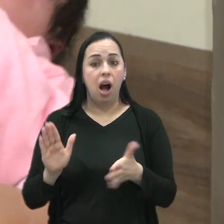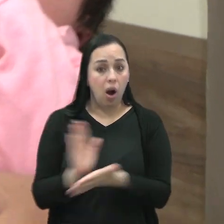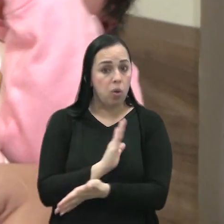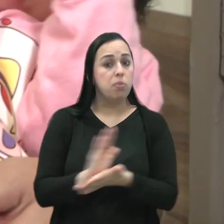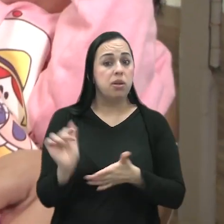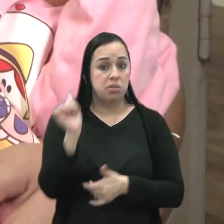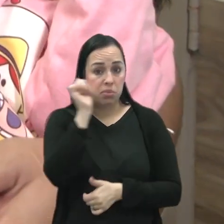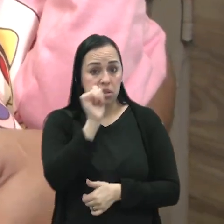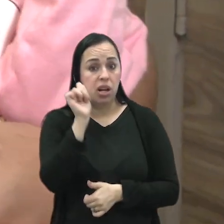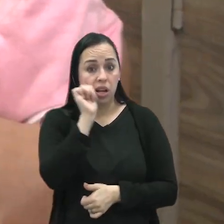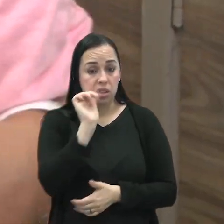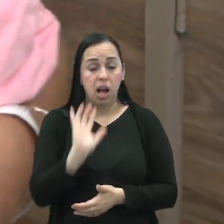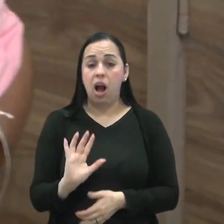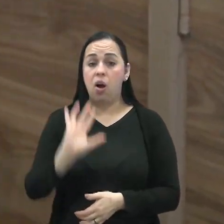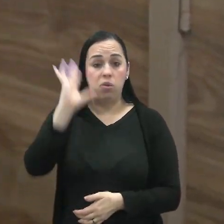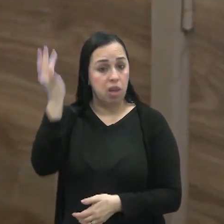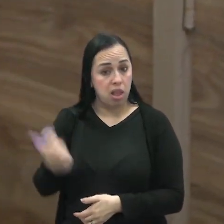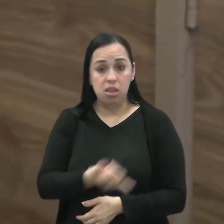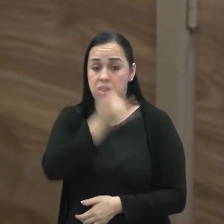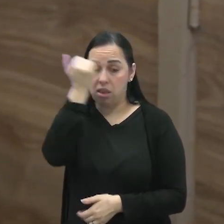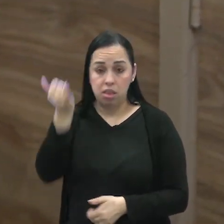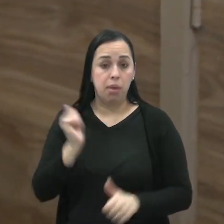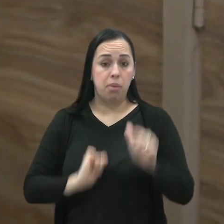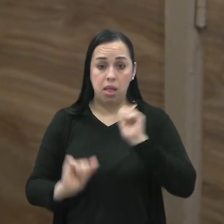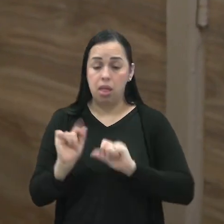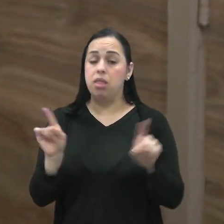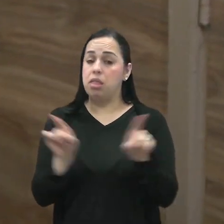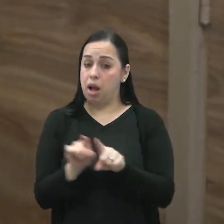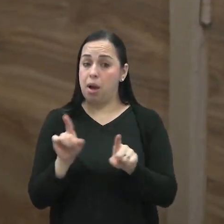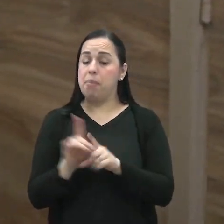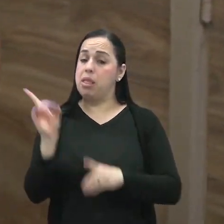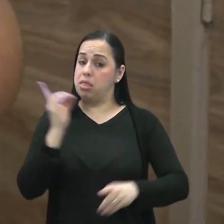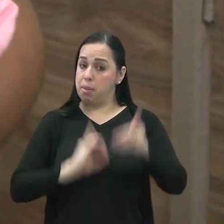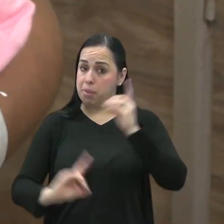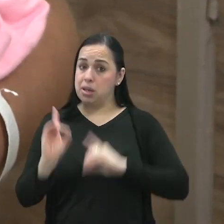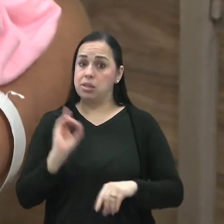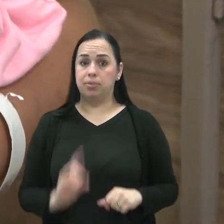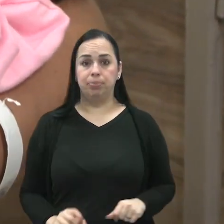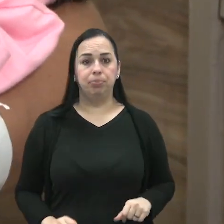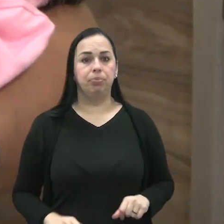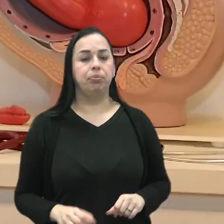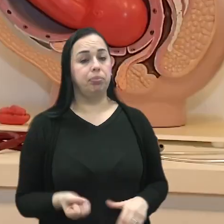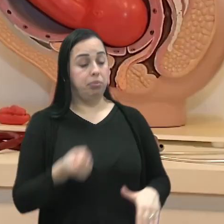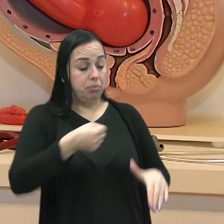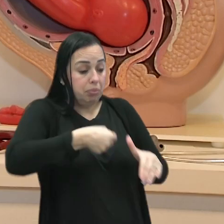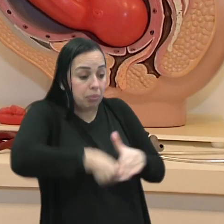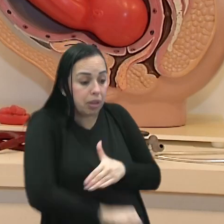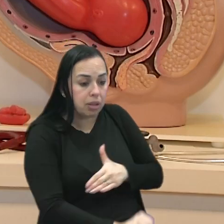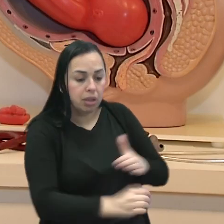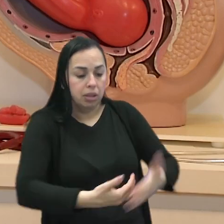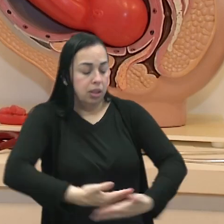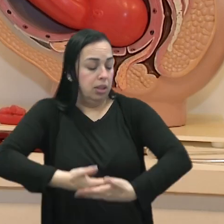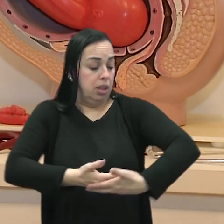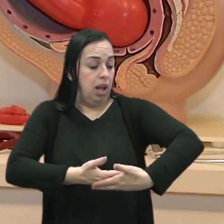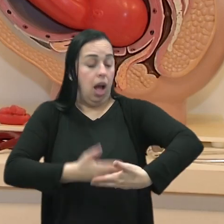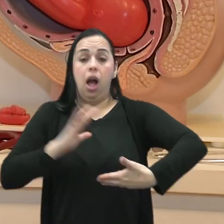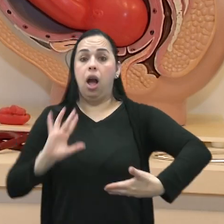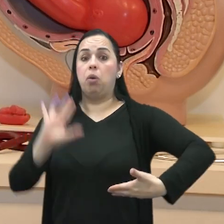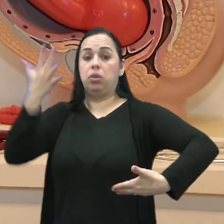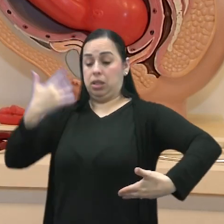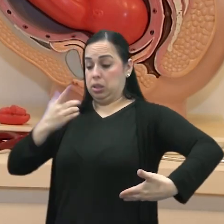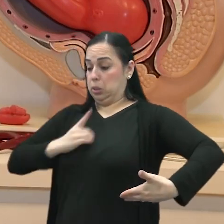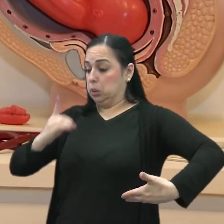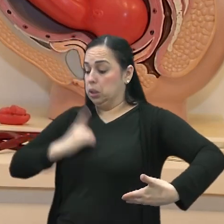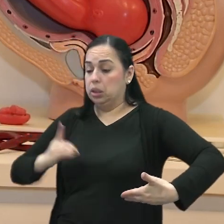mulheres podem desenvolver problemas de ansiedade e até depressão pós-parto. Pós-parto pode desenvolver a